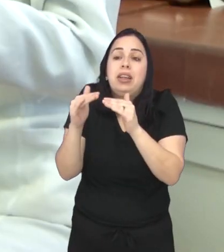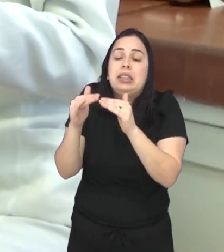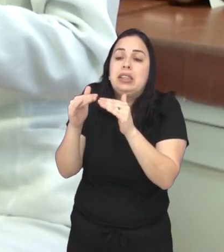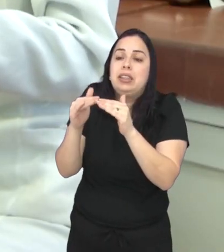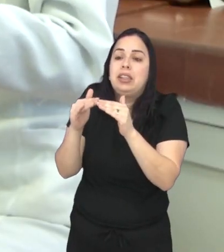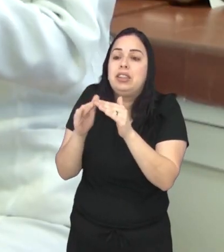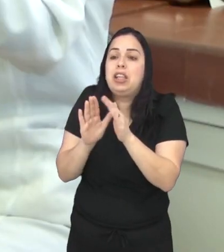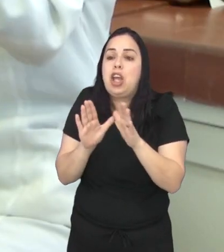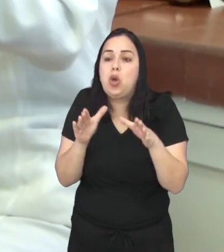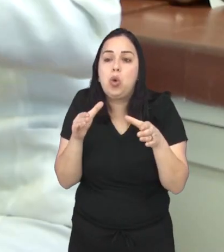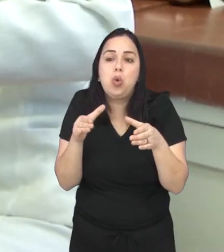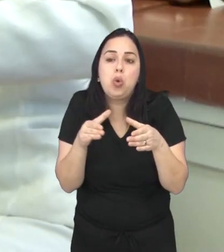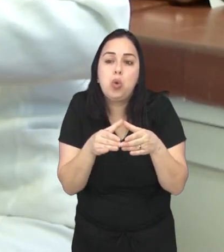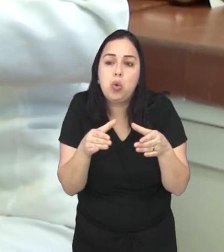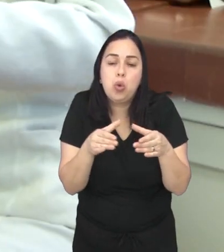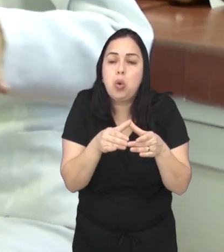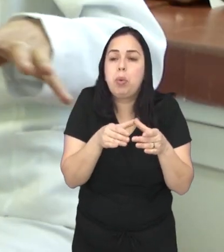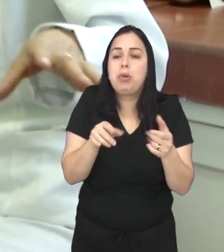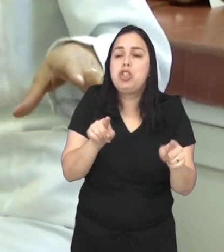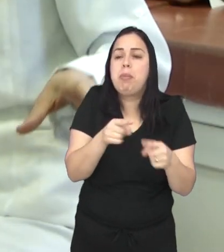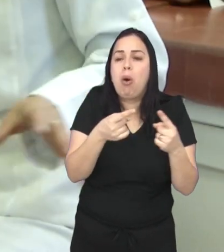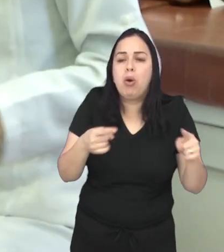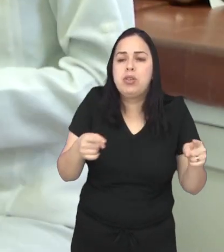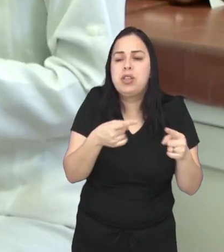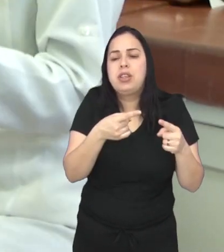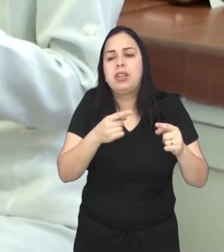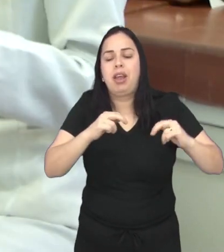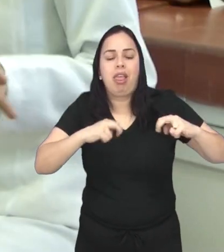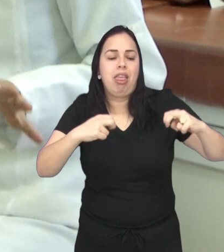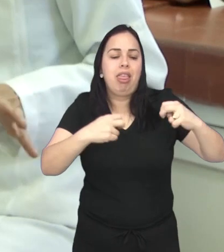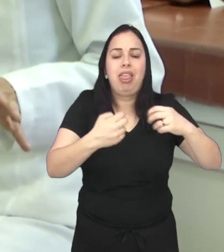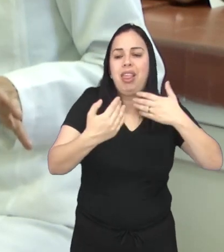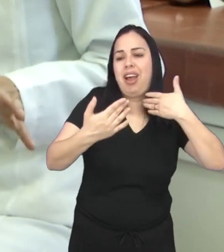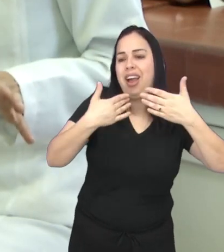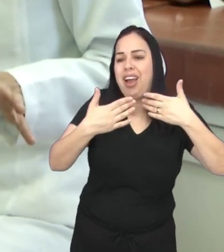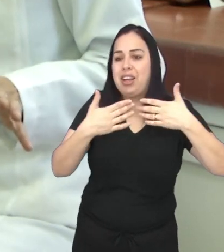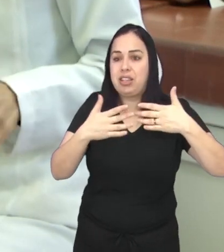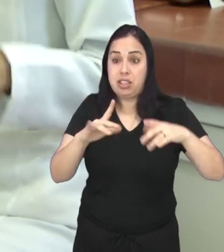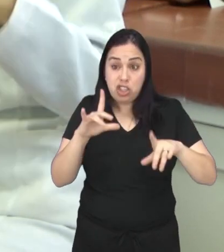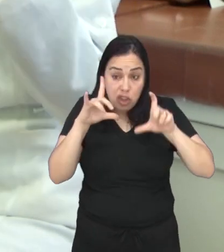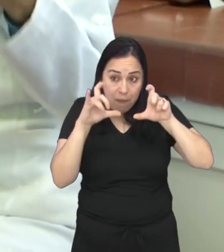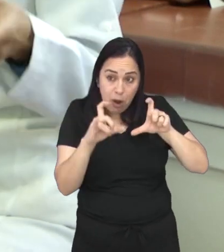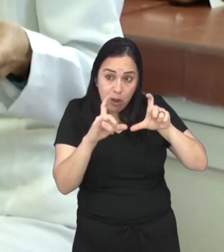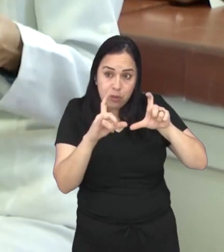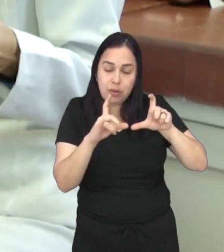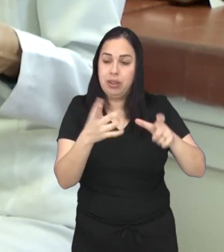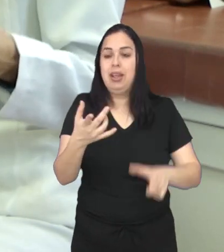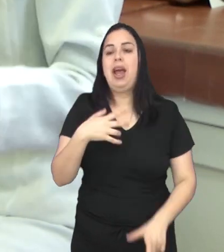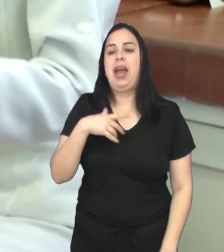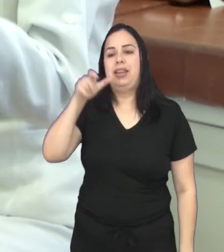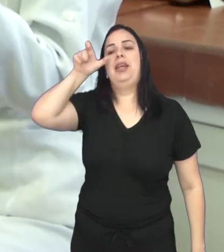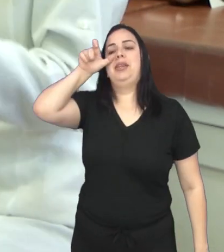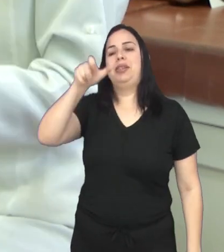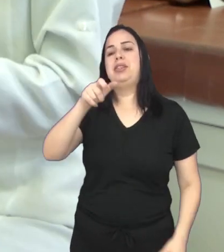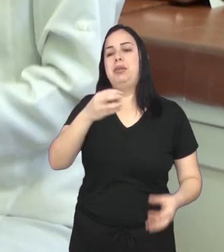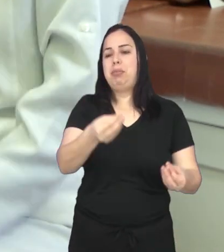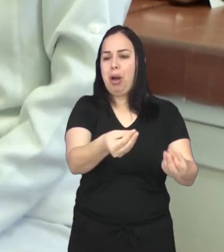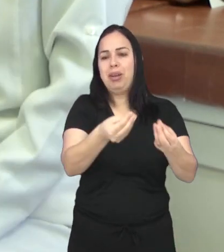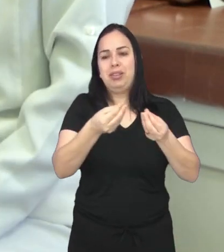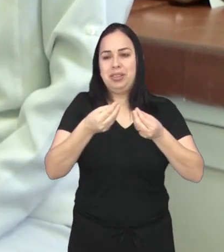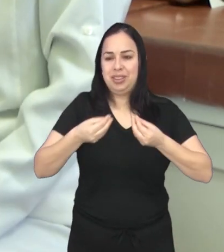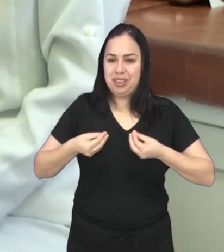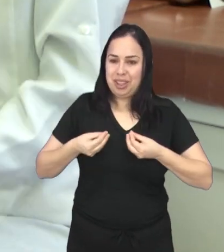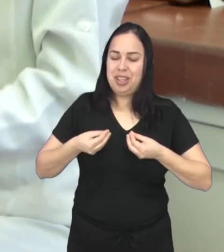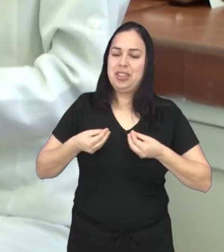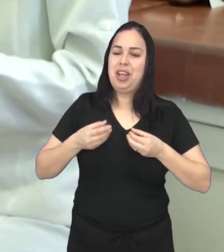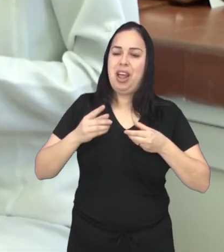sua casa tinha lá um grupo de seresteiro que se reunia para cantar e alguém registrou, interessa pra